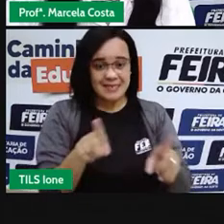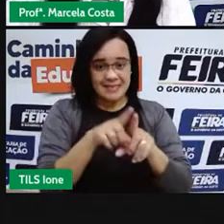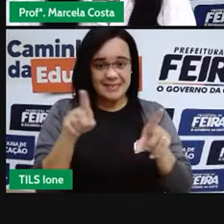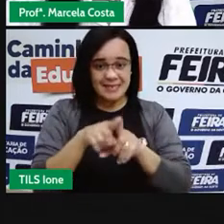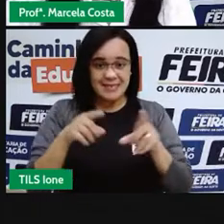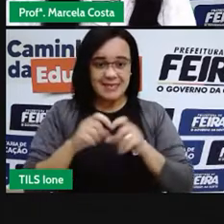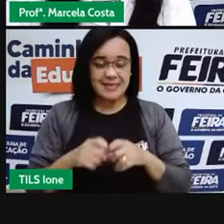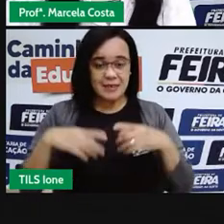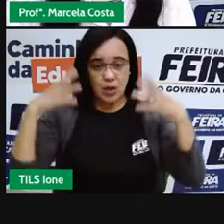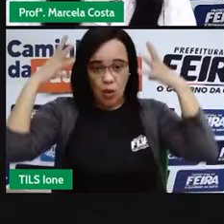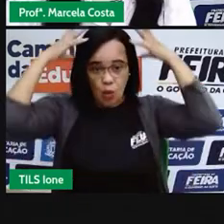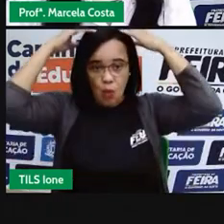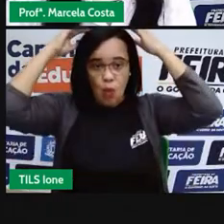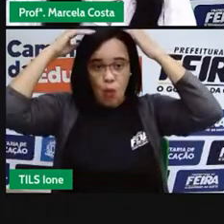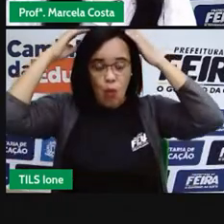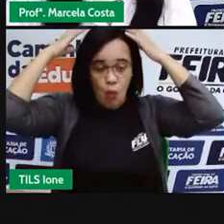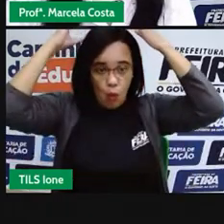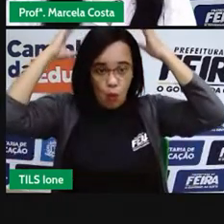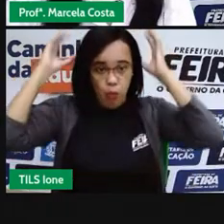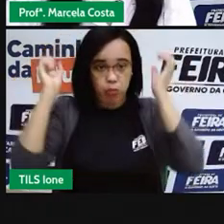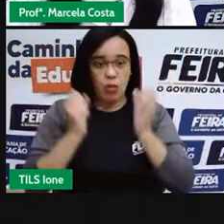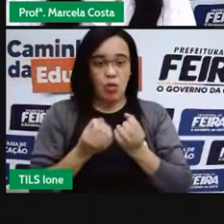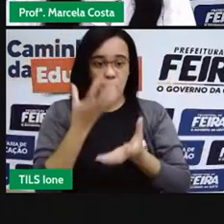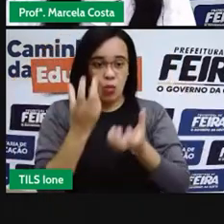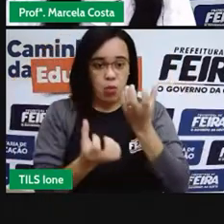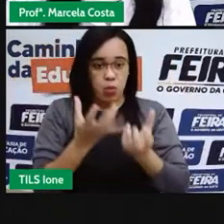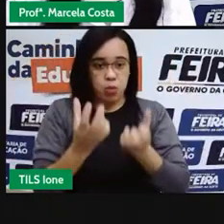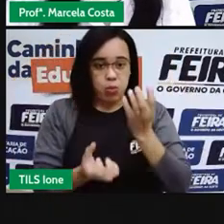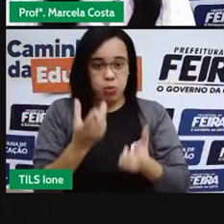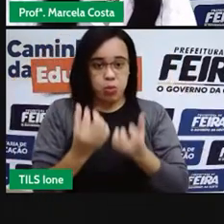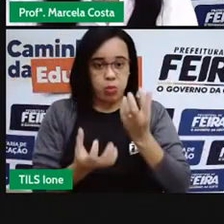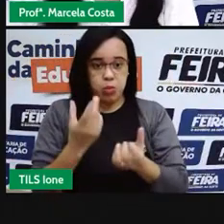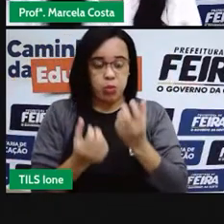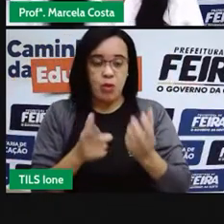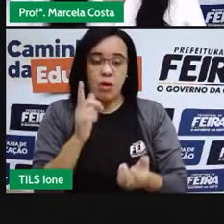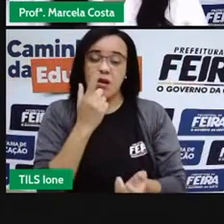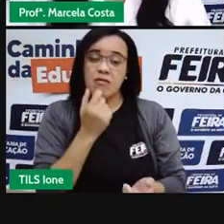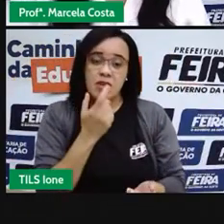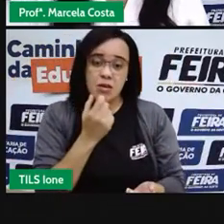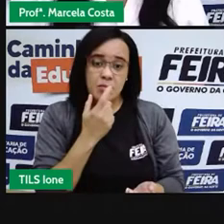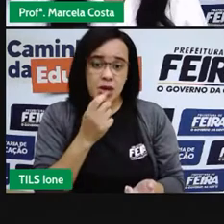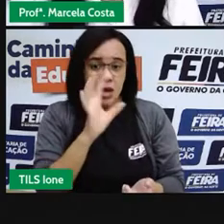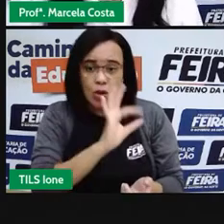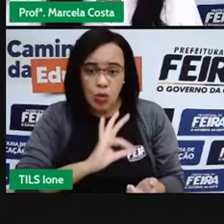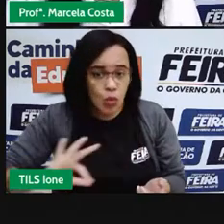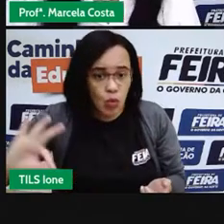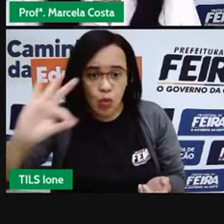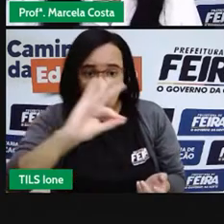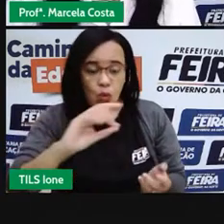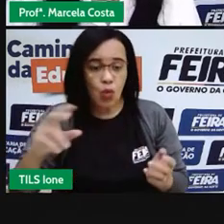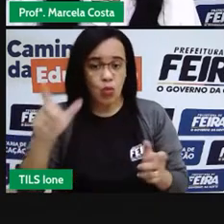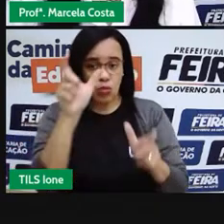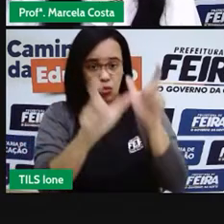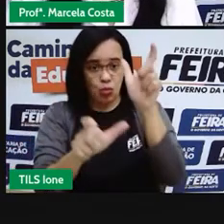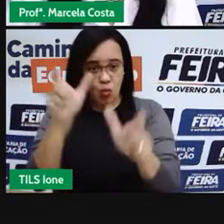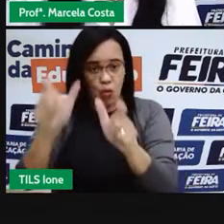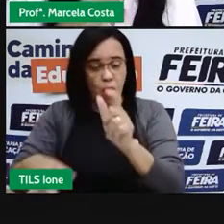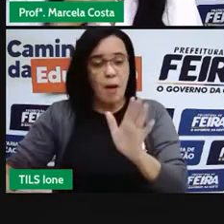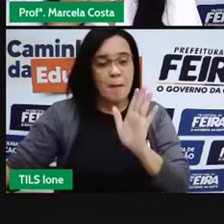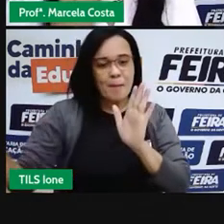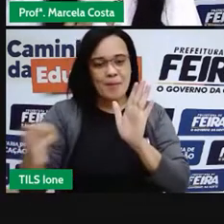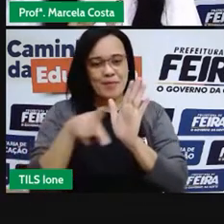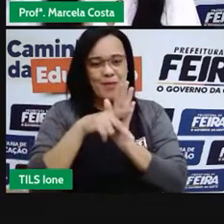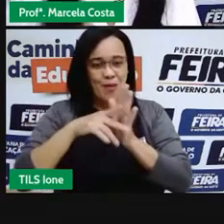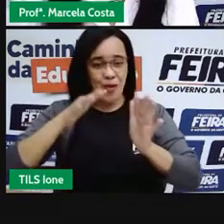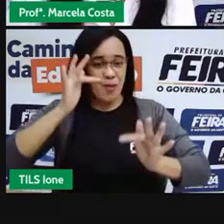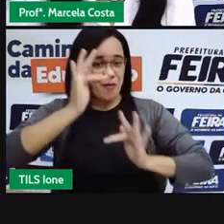são personagens do folclore brasileiro. As lendas do folclore brasileiro